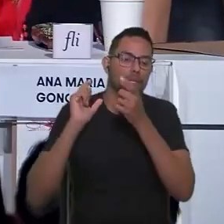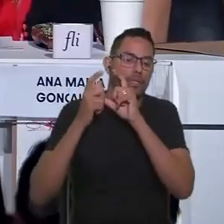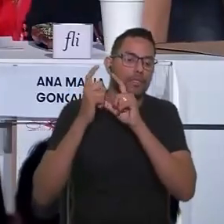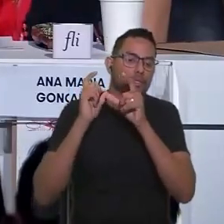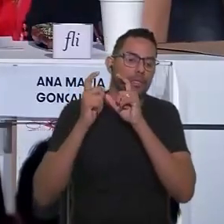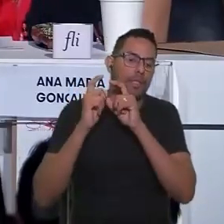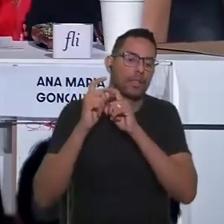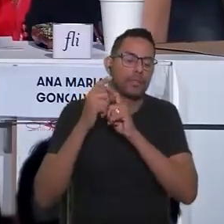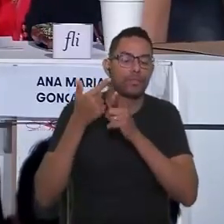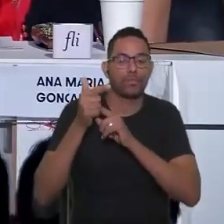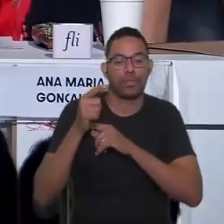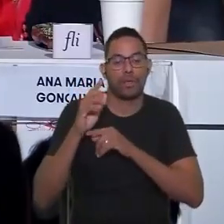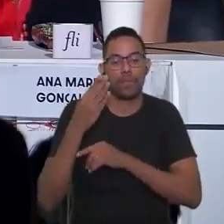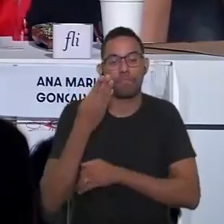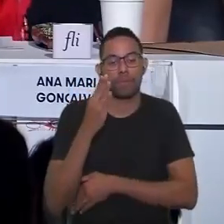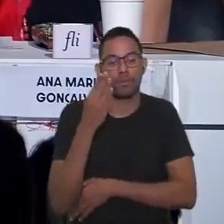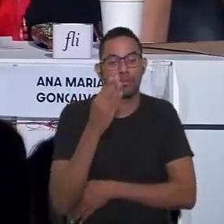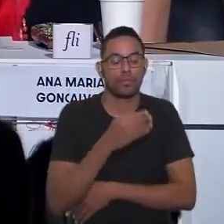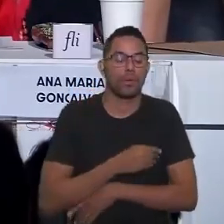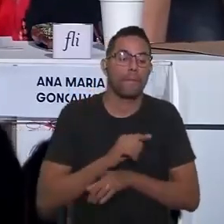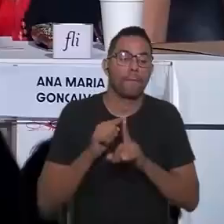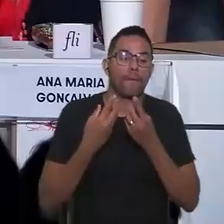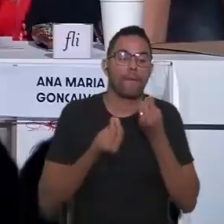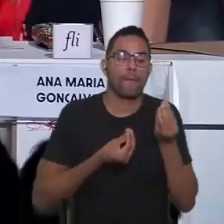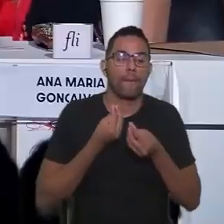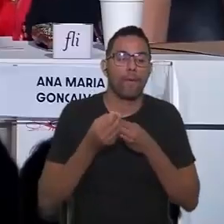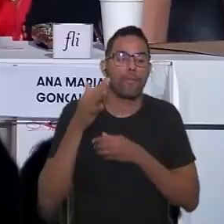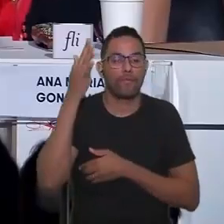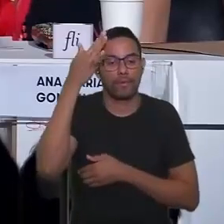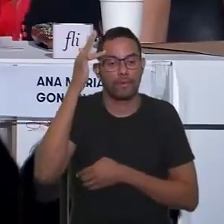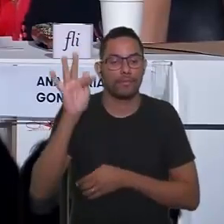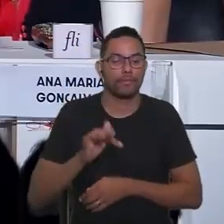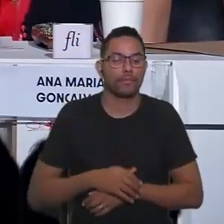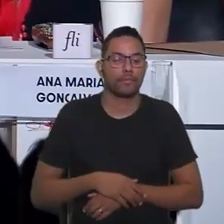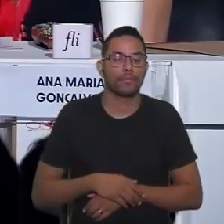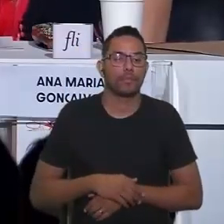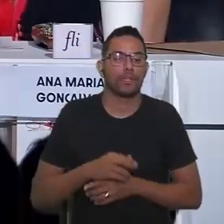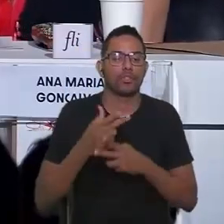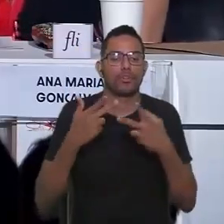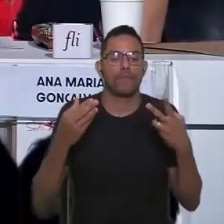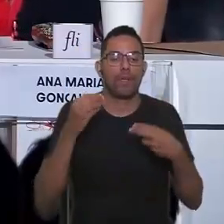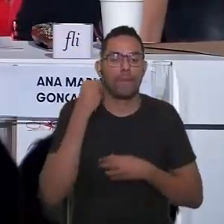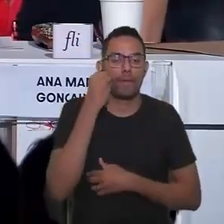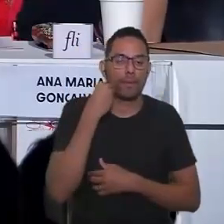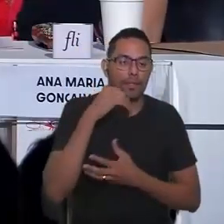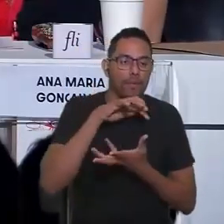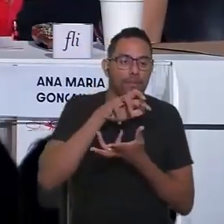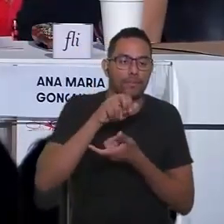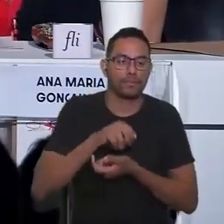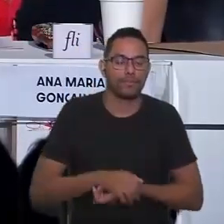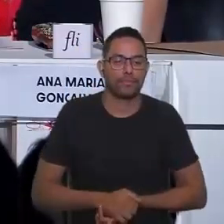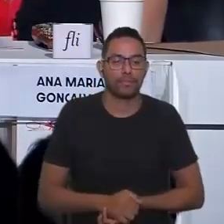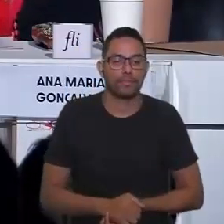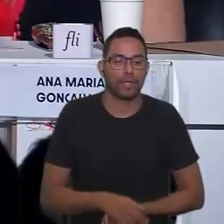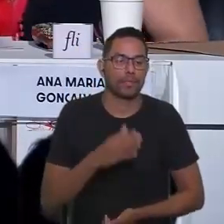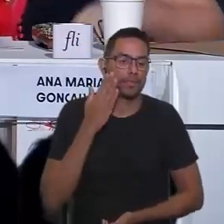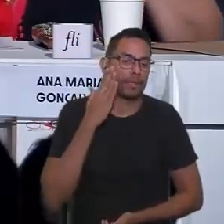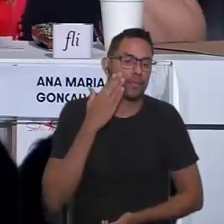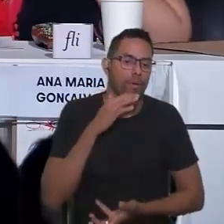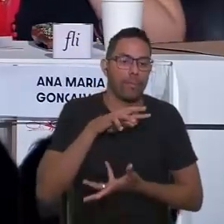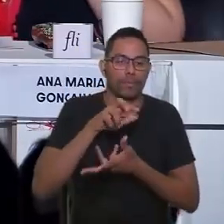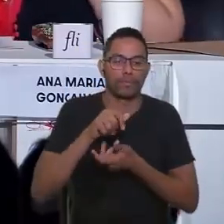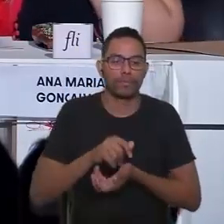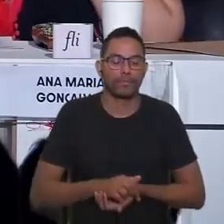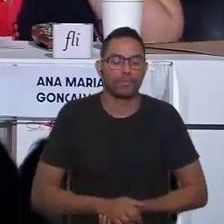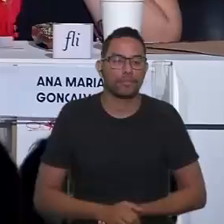ancestralidade que nada tem a ver com a biologia, mas com um modo filosófico diverso de experimentar o mundo, de saber sobre